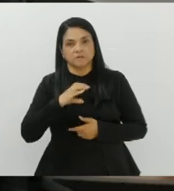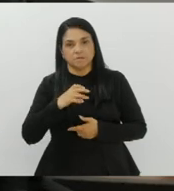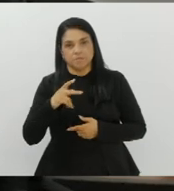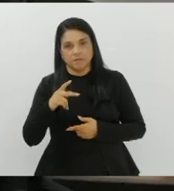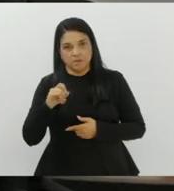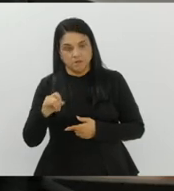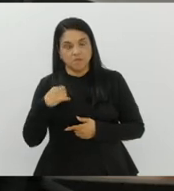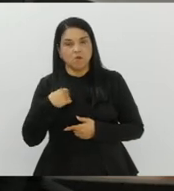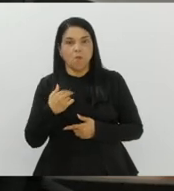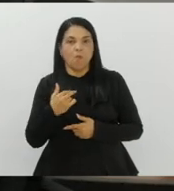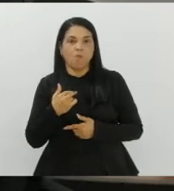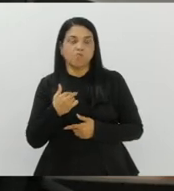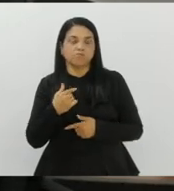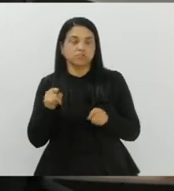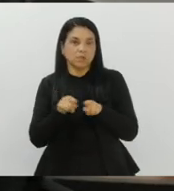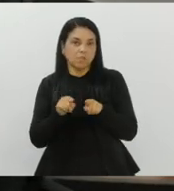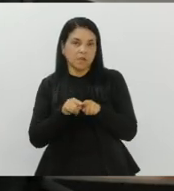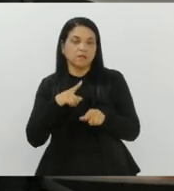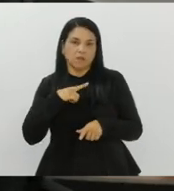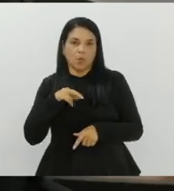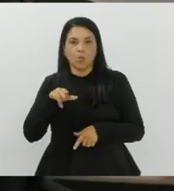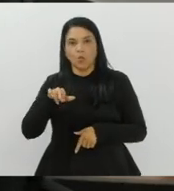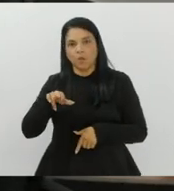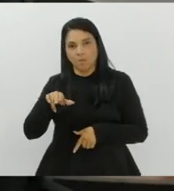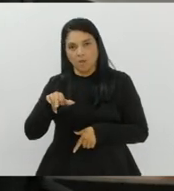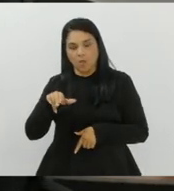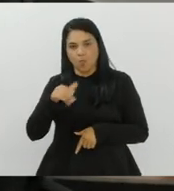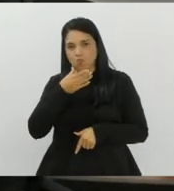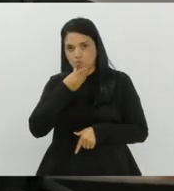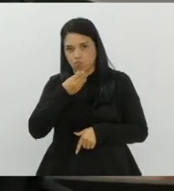me dizer um irmão atípico. Meu irmão